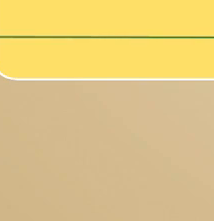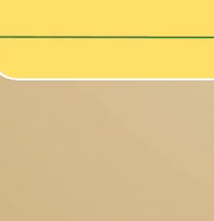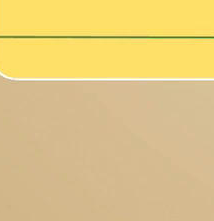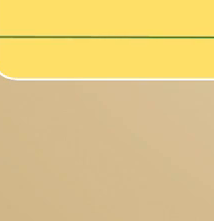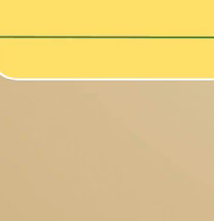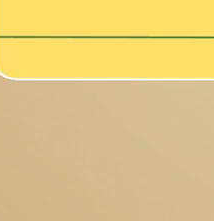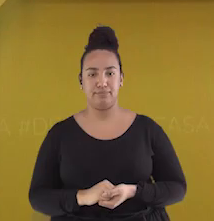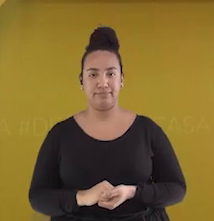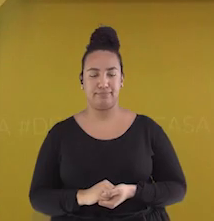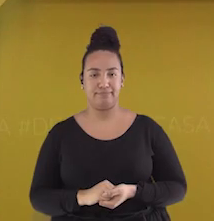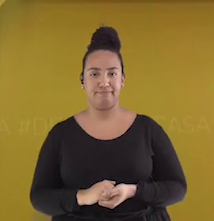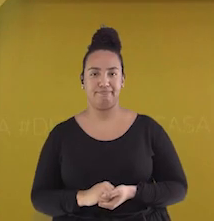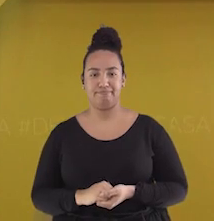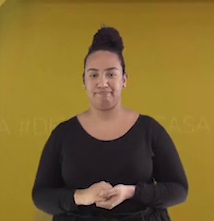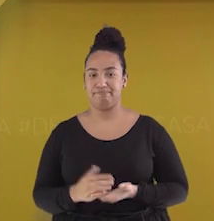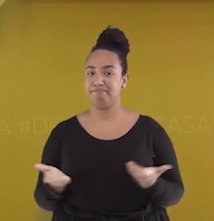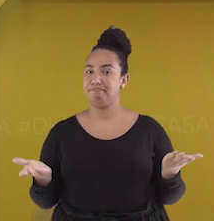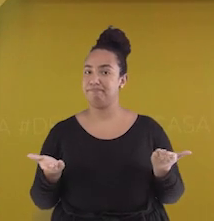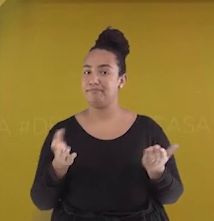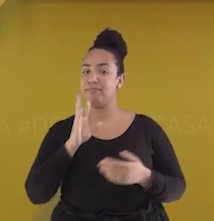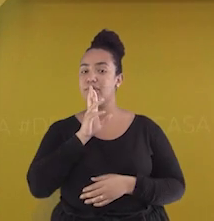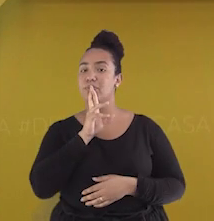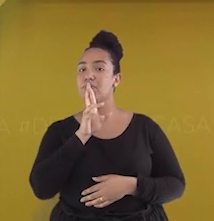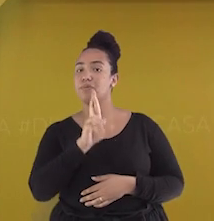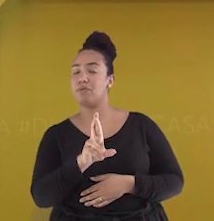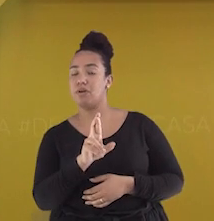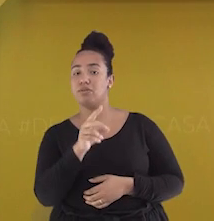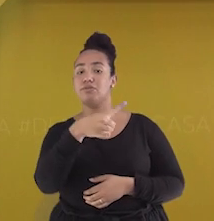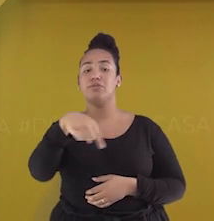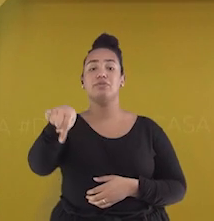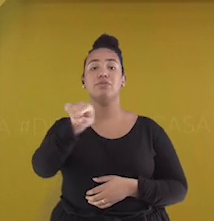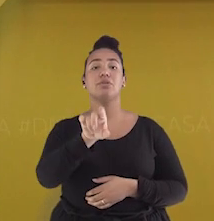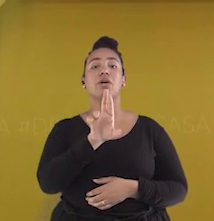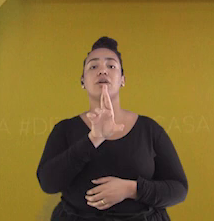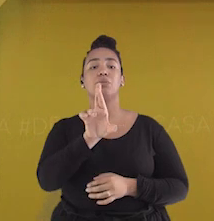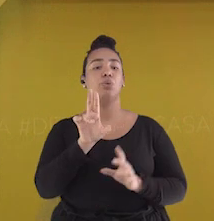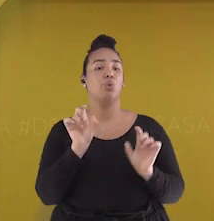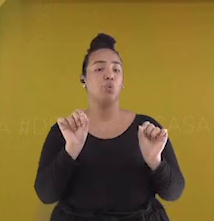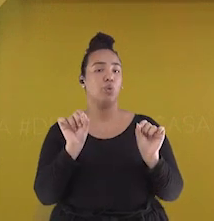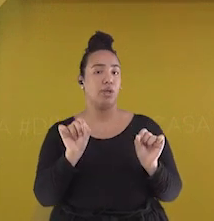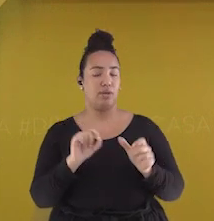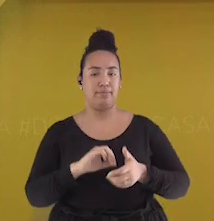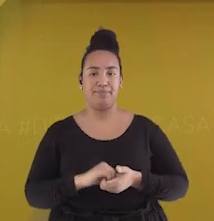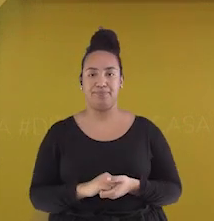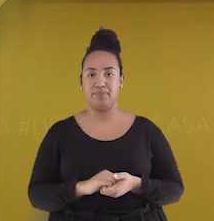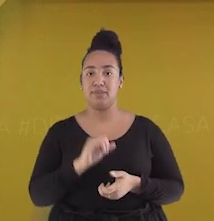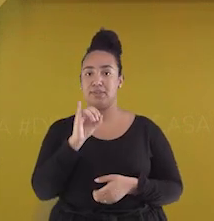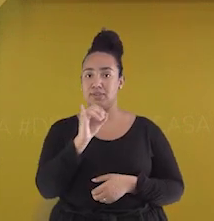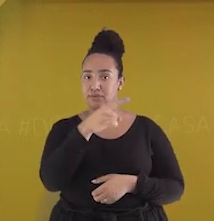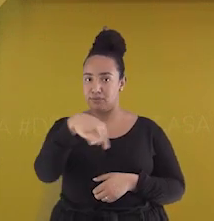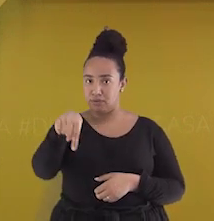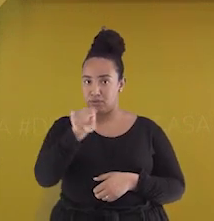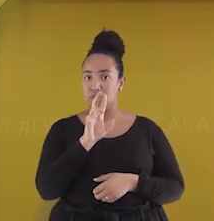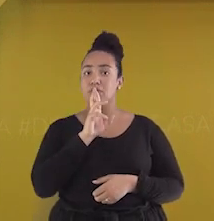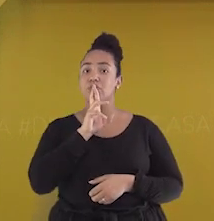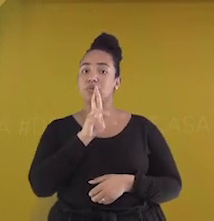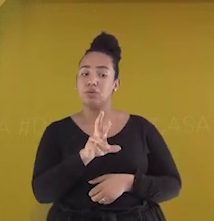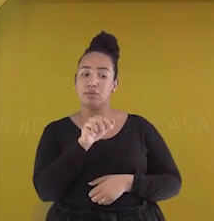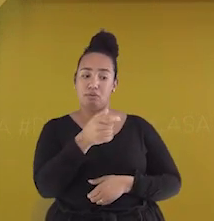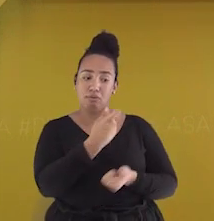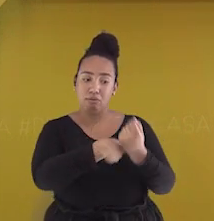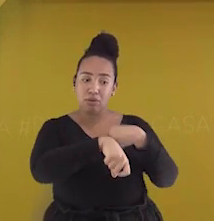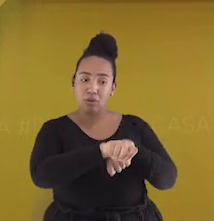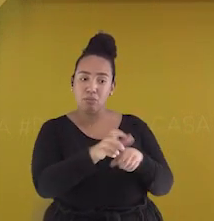Vamos à resposta? O que vocês colocaram? Se responderam que é estimular